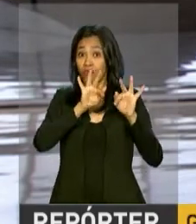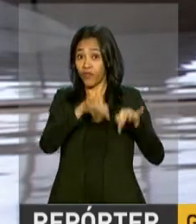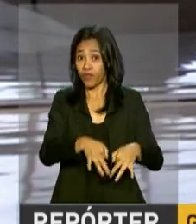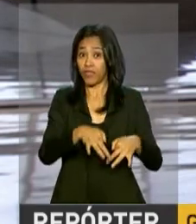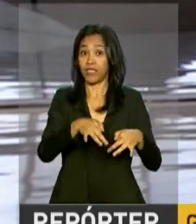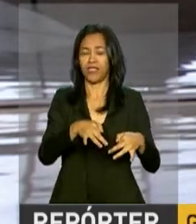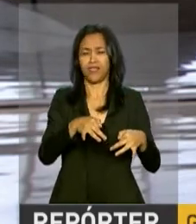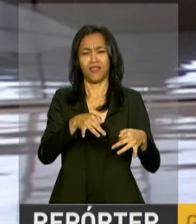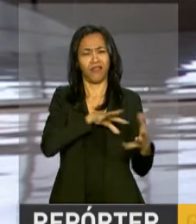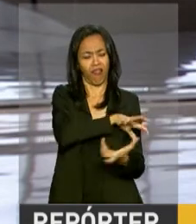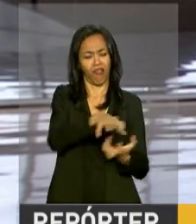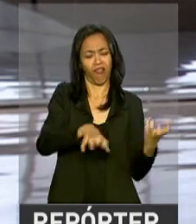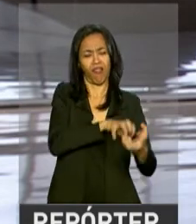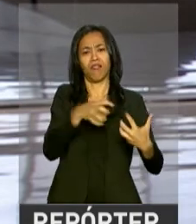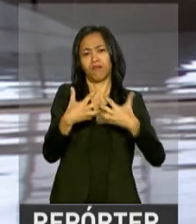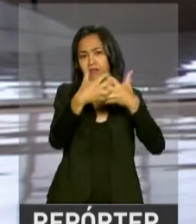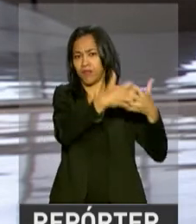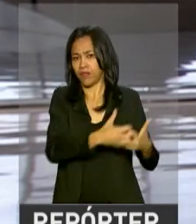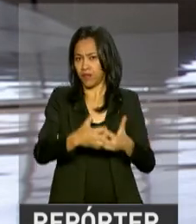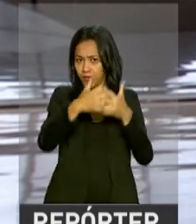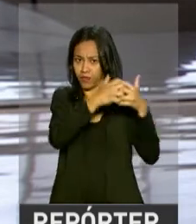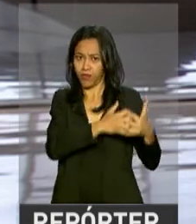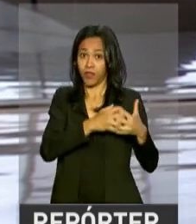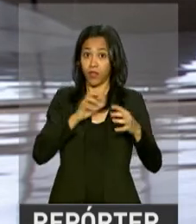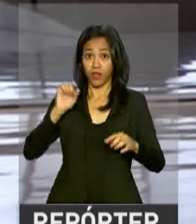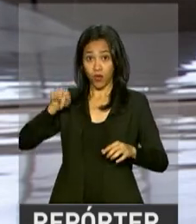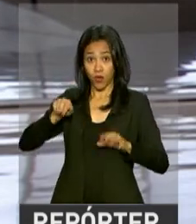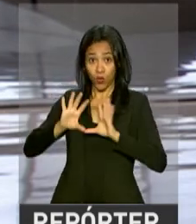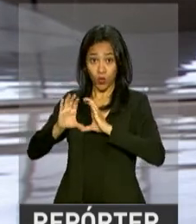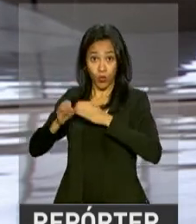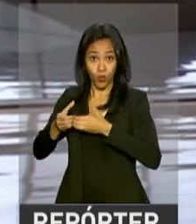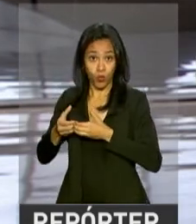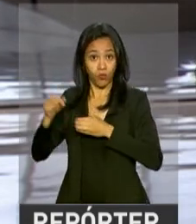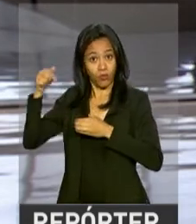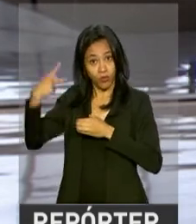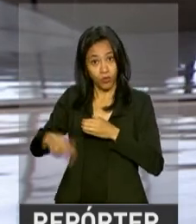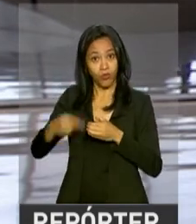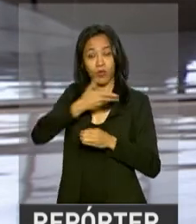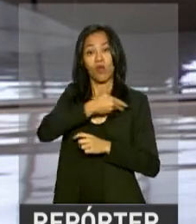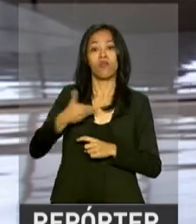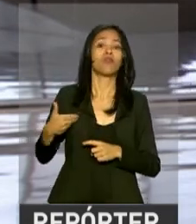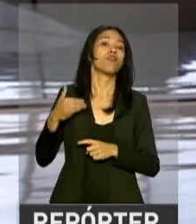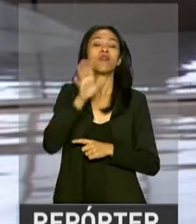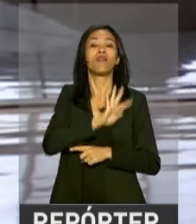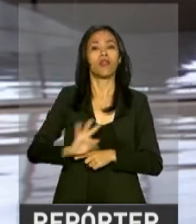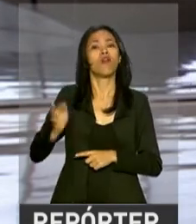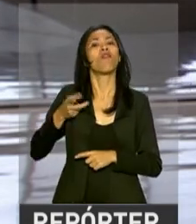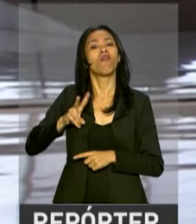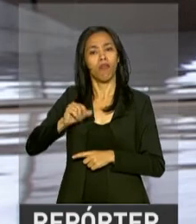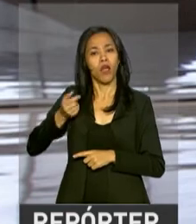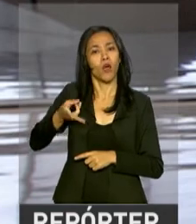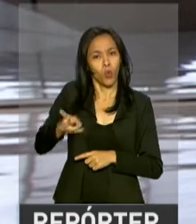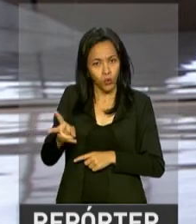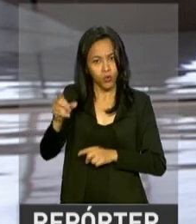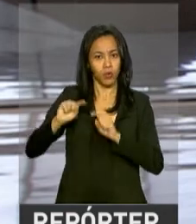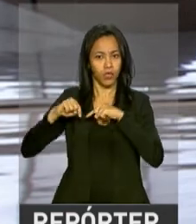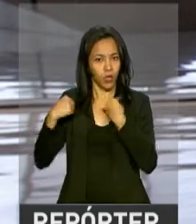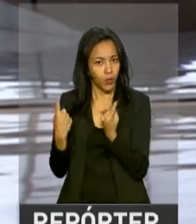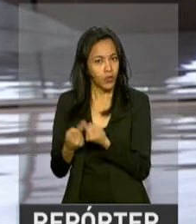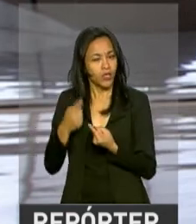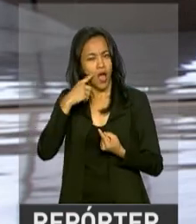caminhoneiros né o comité de gestão de crise do governo federal vai continuar se reunindo para avaliar as decisões